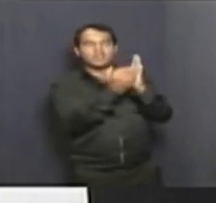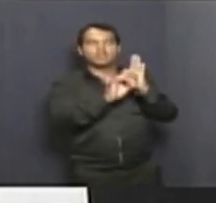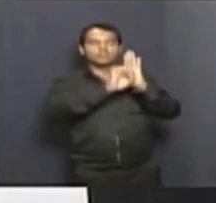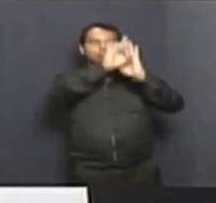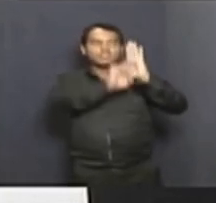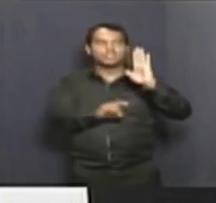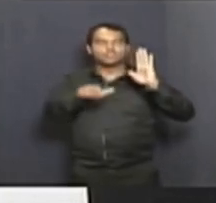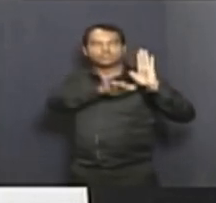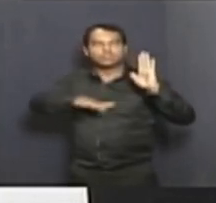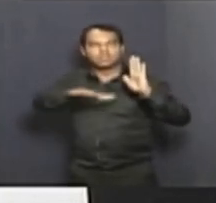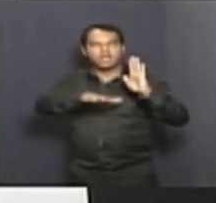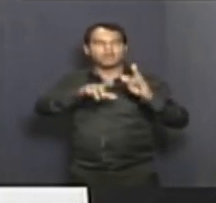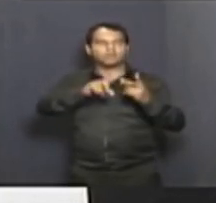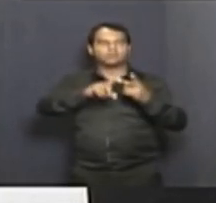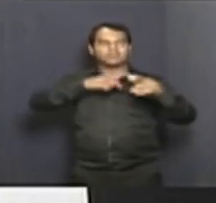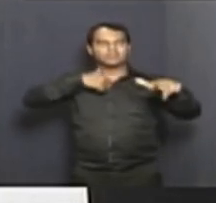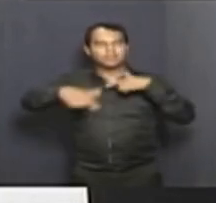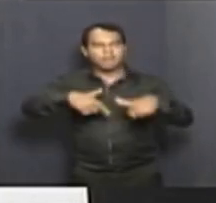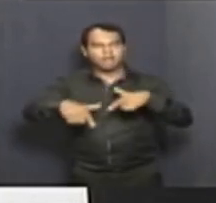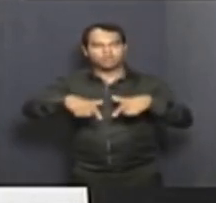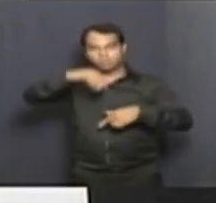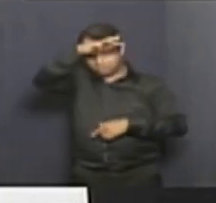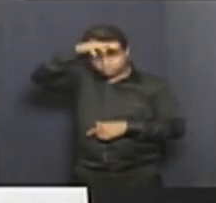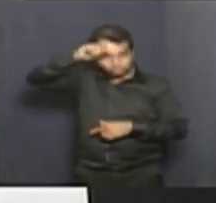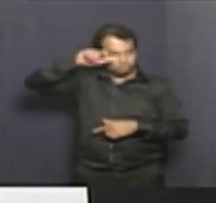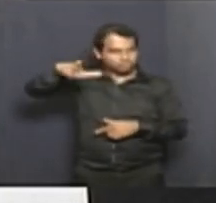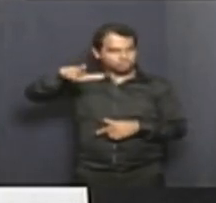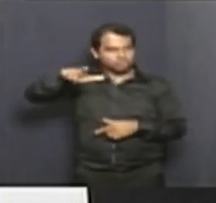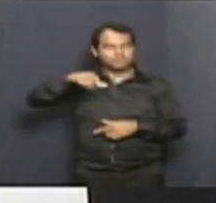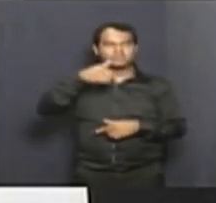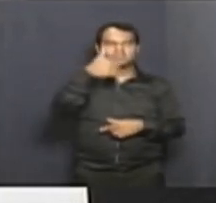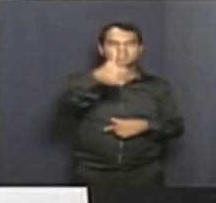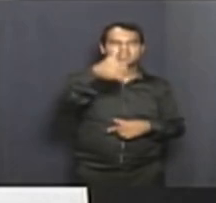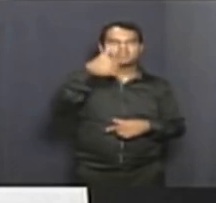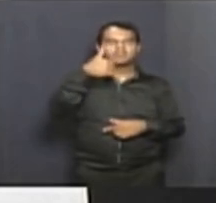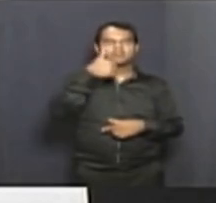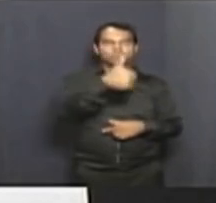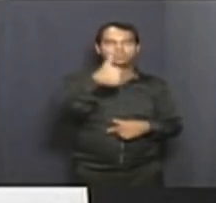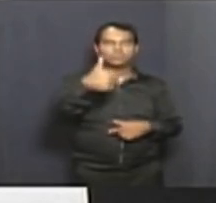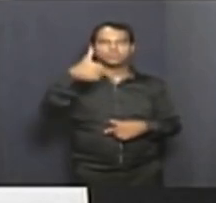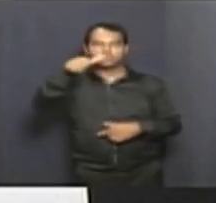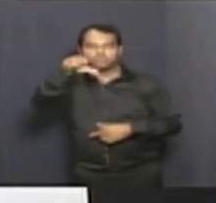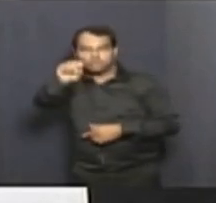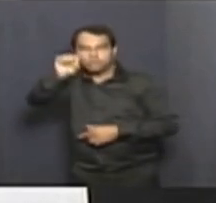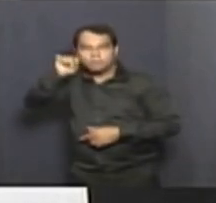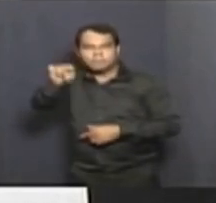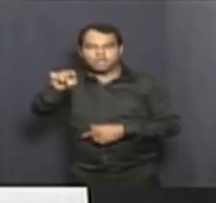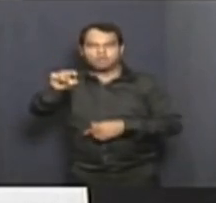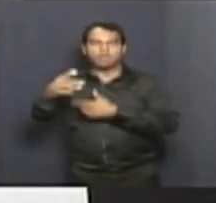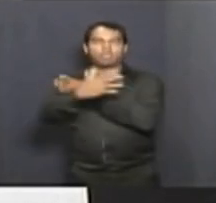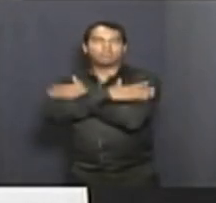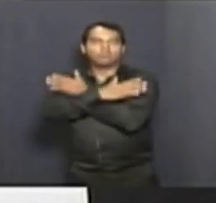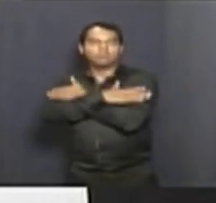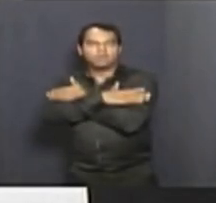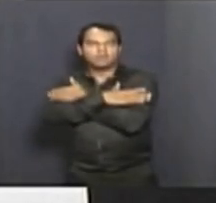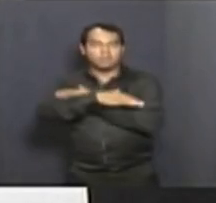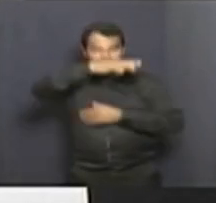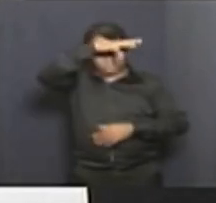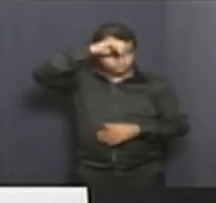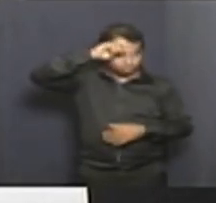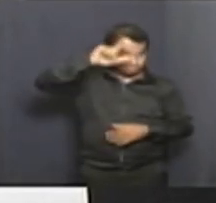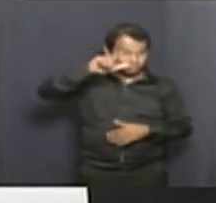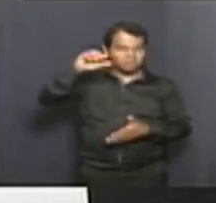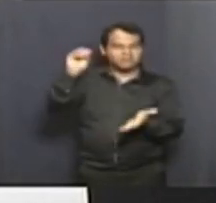trabalho em mato grosso do sul 118 mil desempregados mato grosso do sul